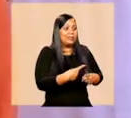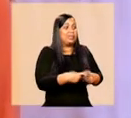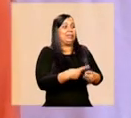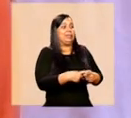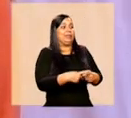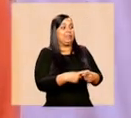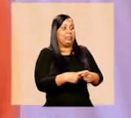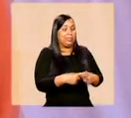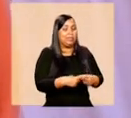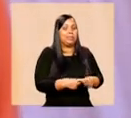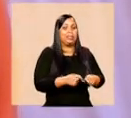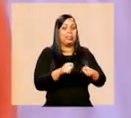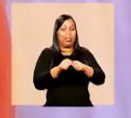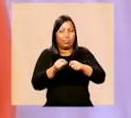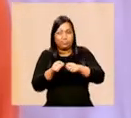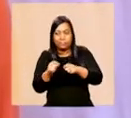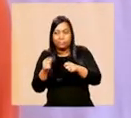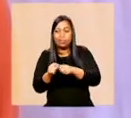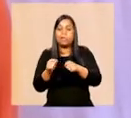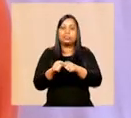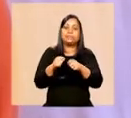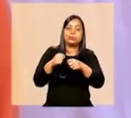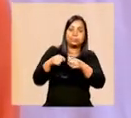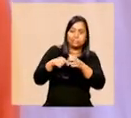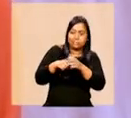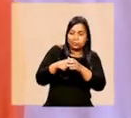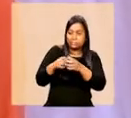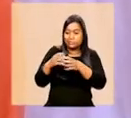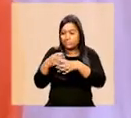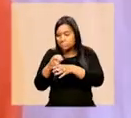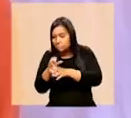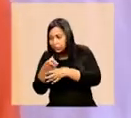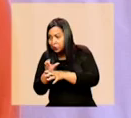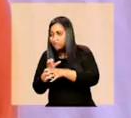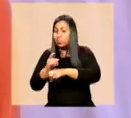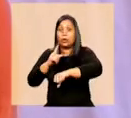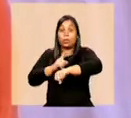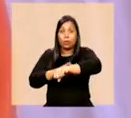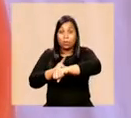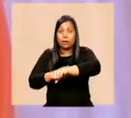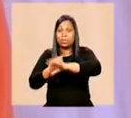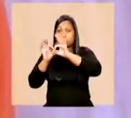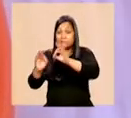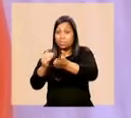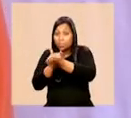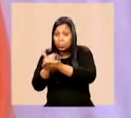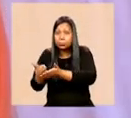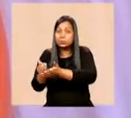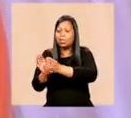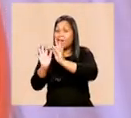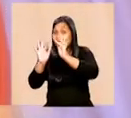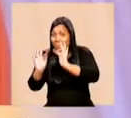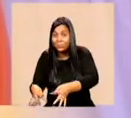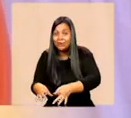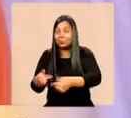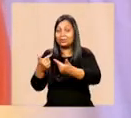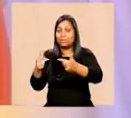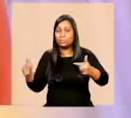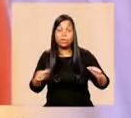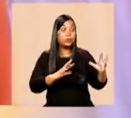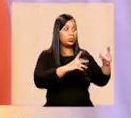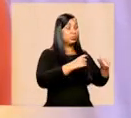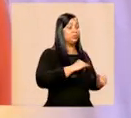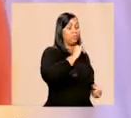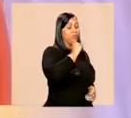que está sendo feito esses exames, ele tem hora para começar, mas não tem um momento para terminar. Então,